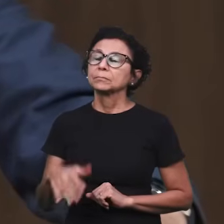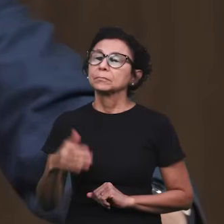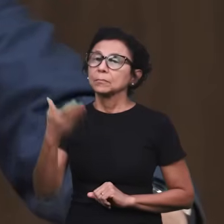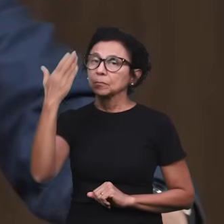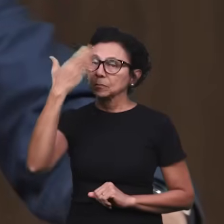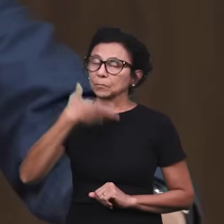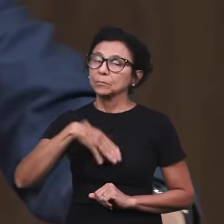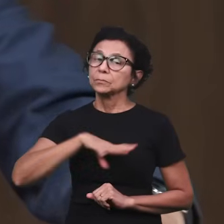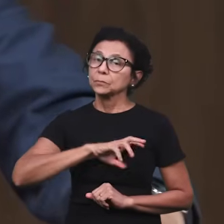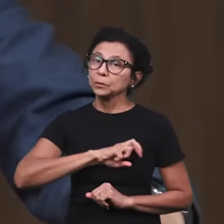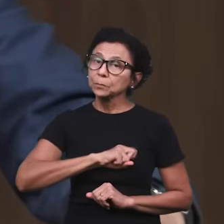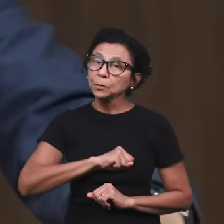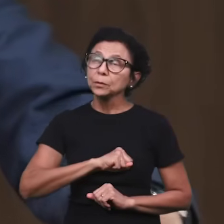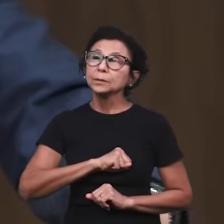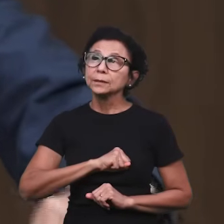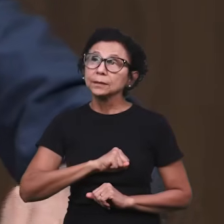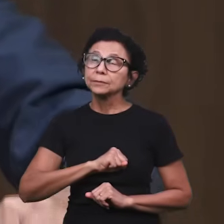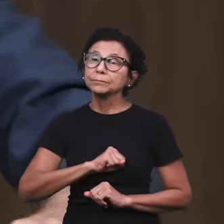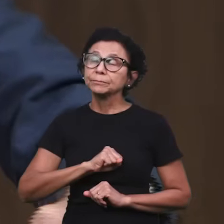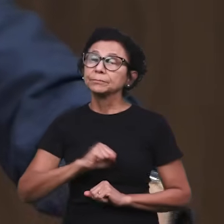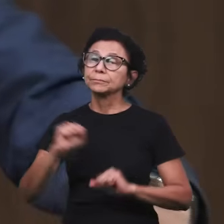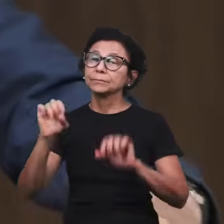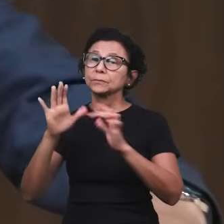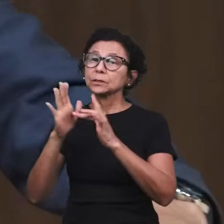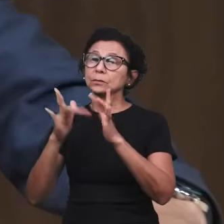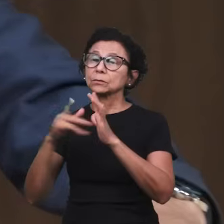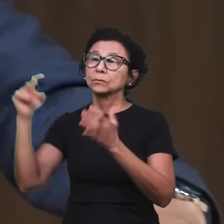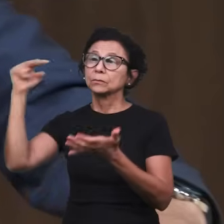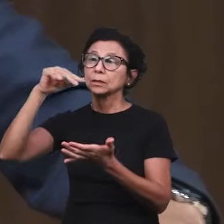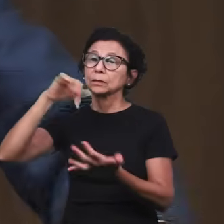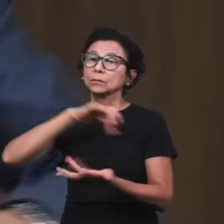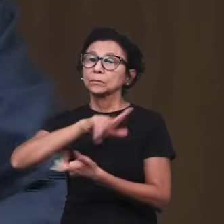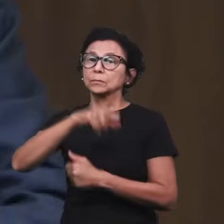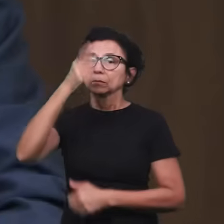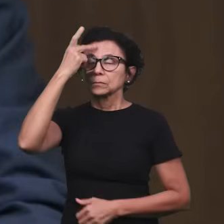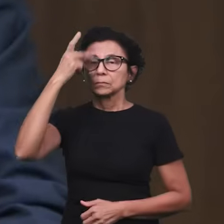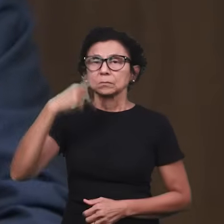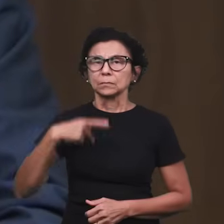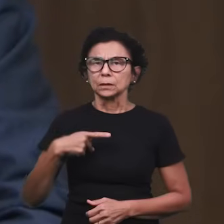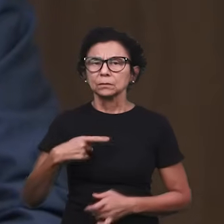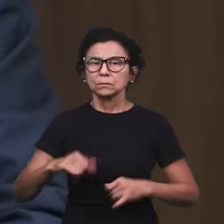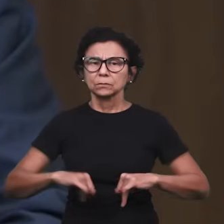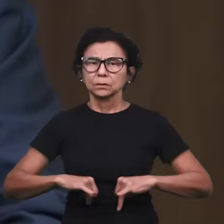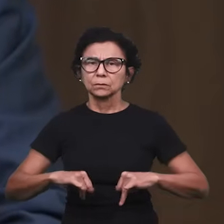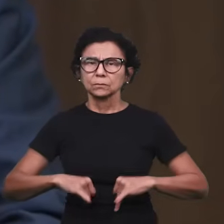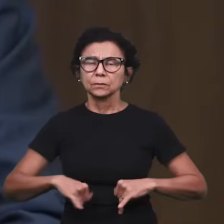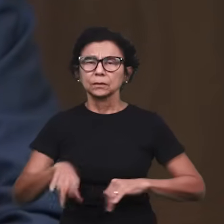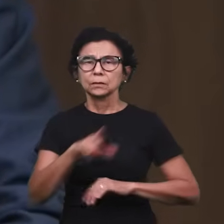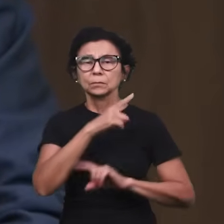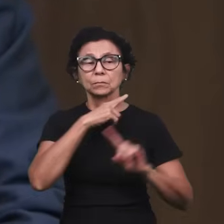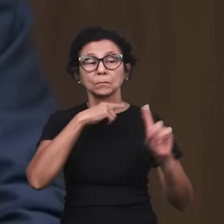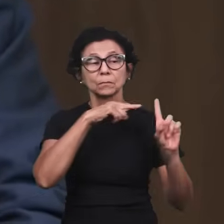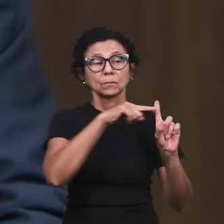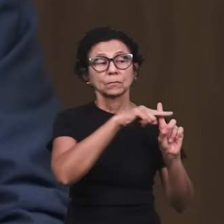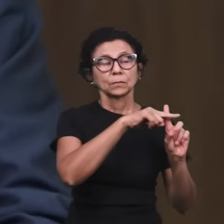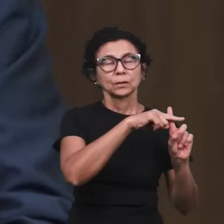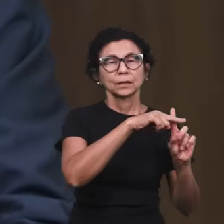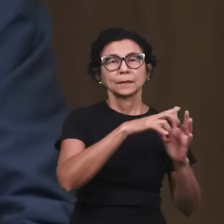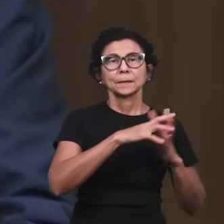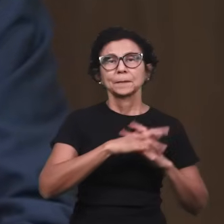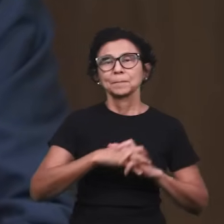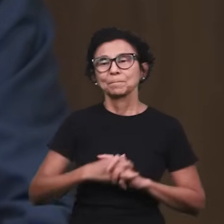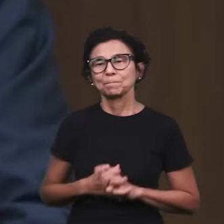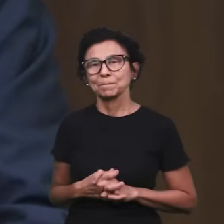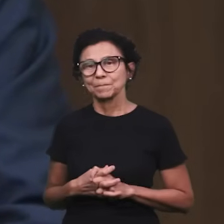O casamento de Jesus e a igreja custou uma grande renúncia dele, um grande peso. Ela, a igreja, deixou o mundo. Deixou o